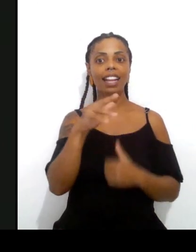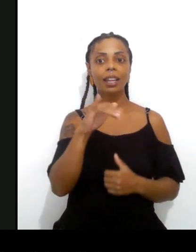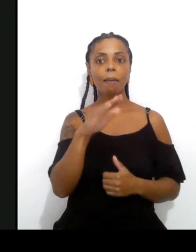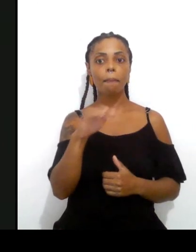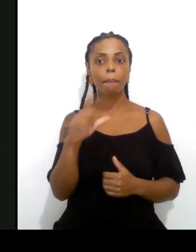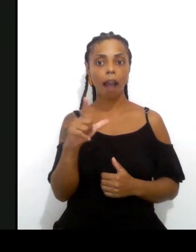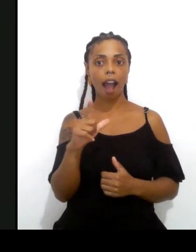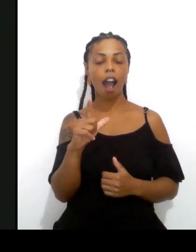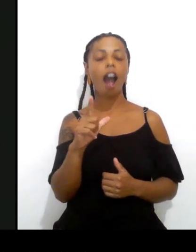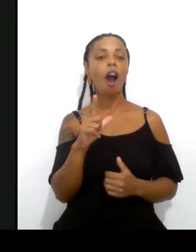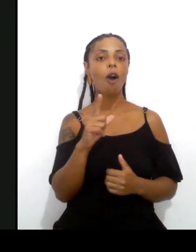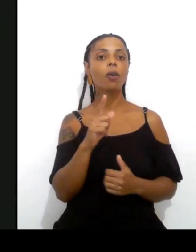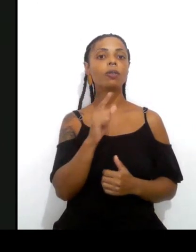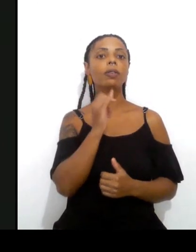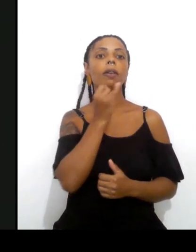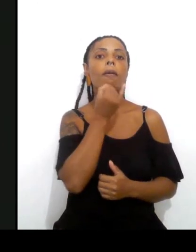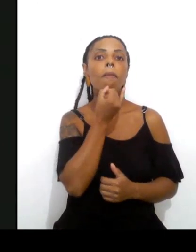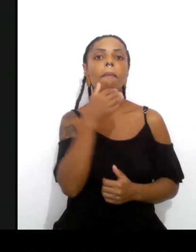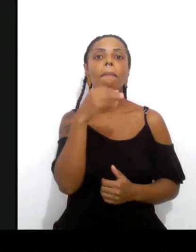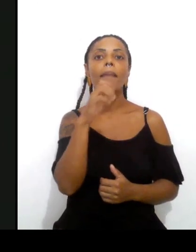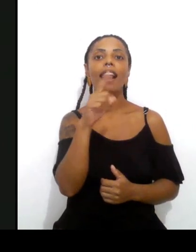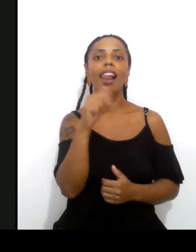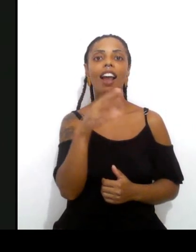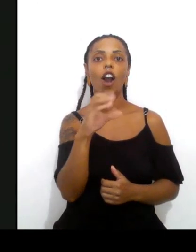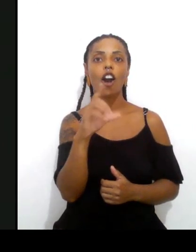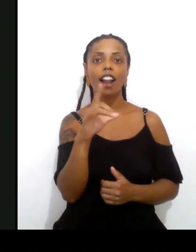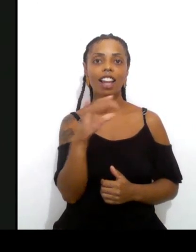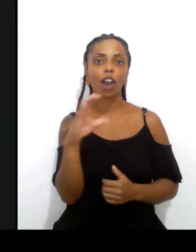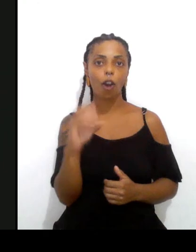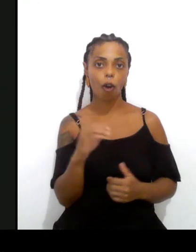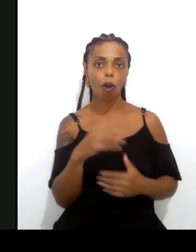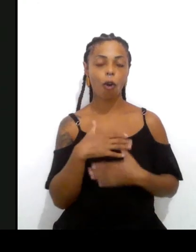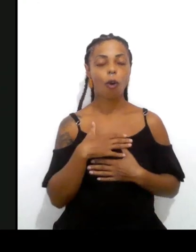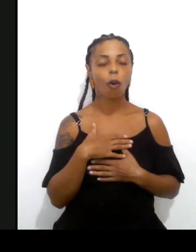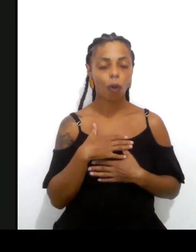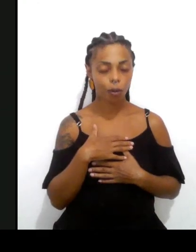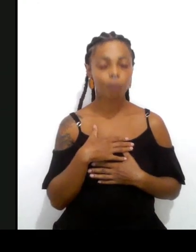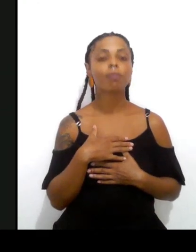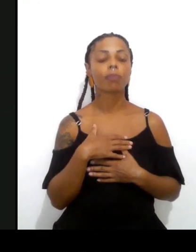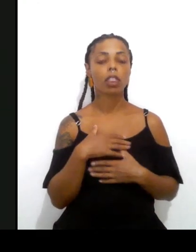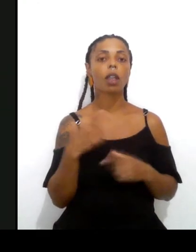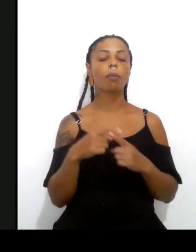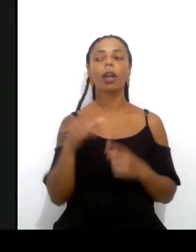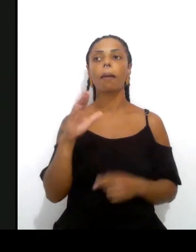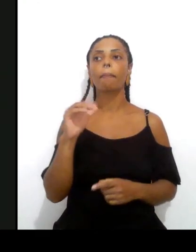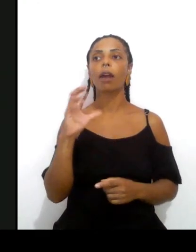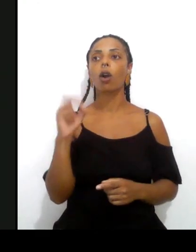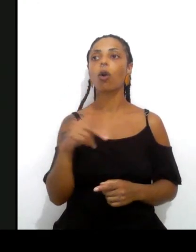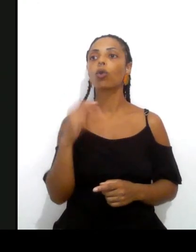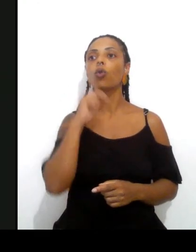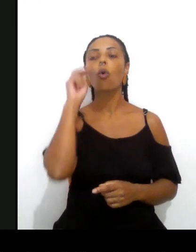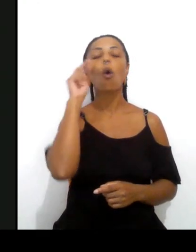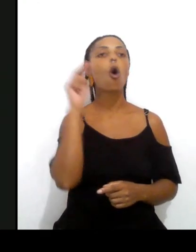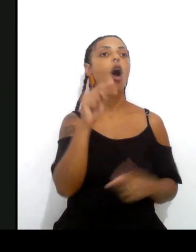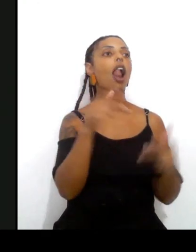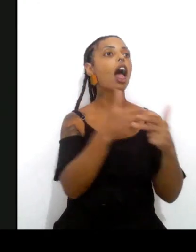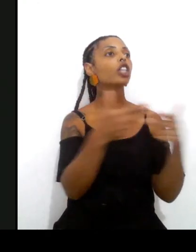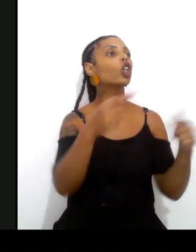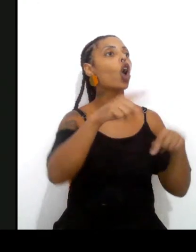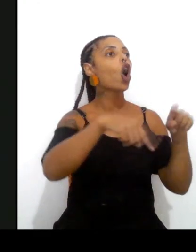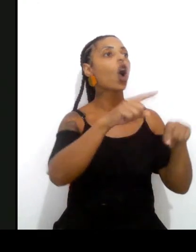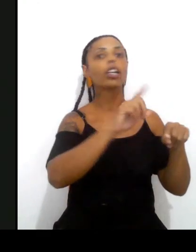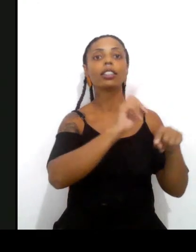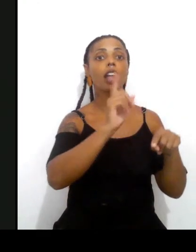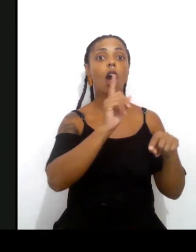escreveu que bacon não olhava para as coisas como já se disse aqui mas mas olhava tudo a partir